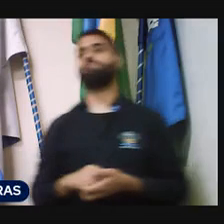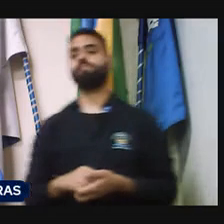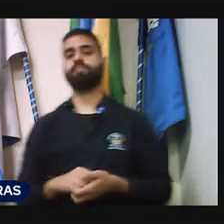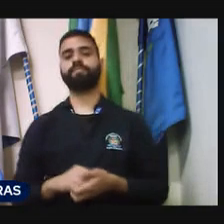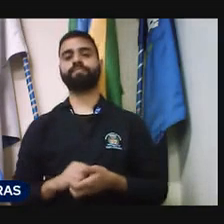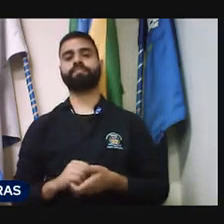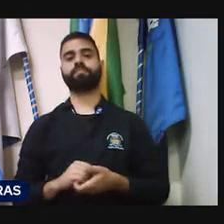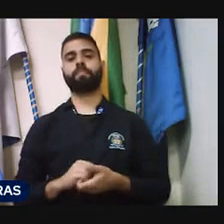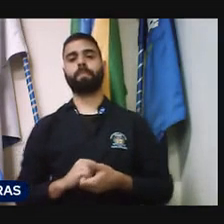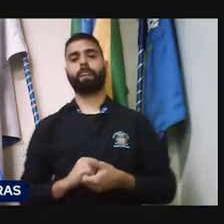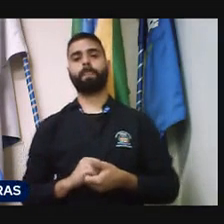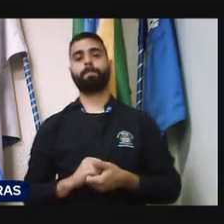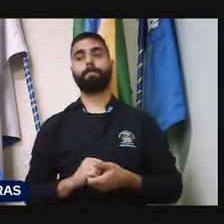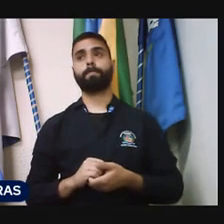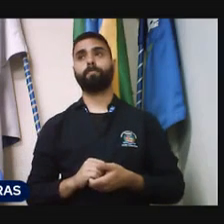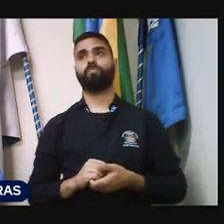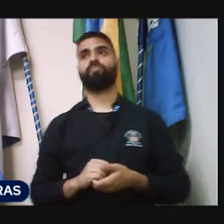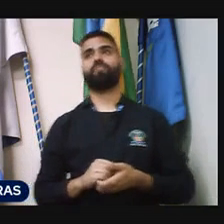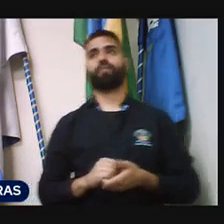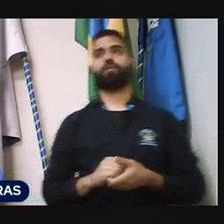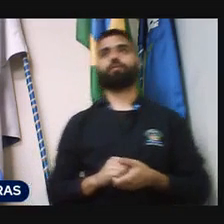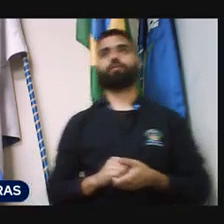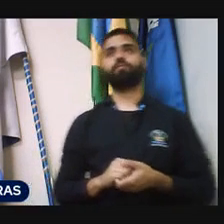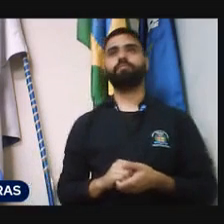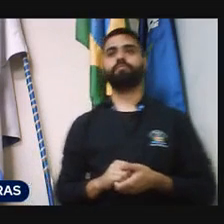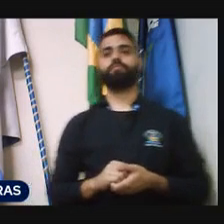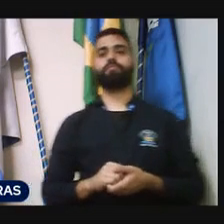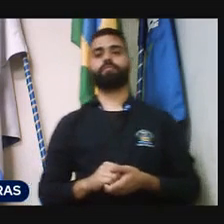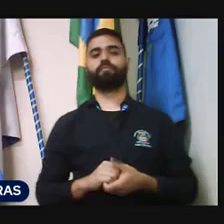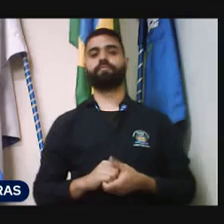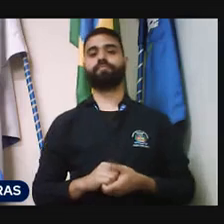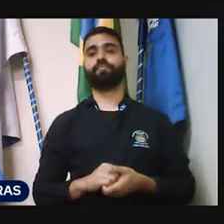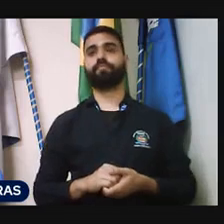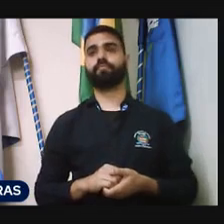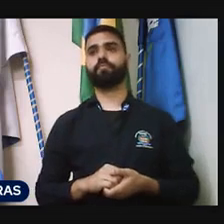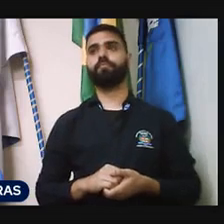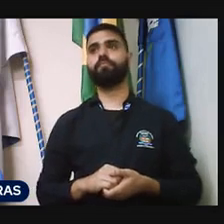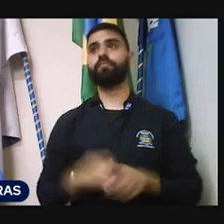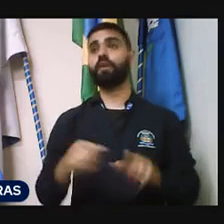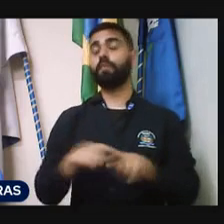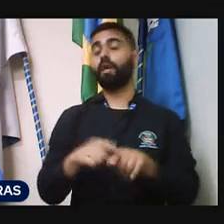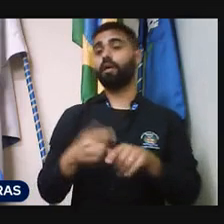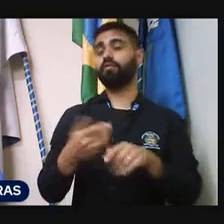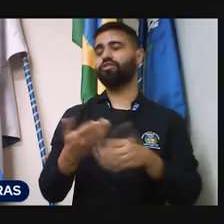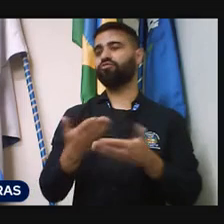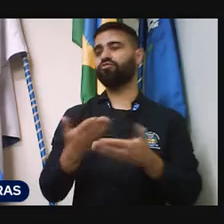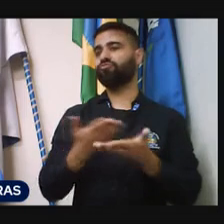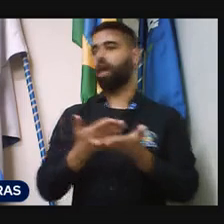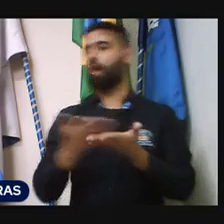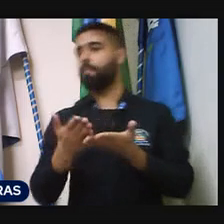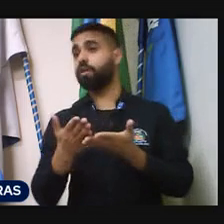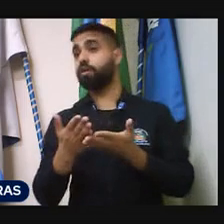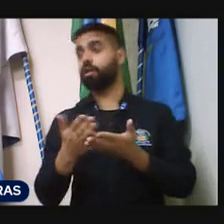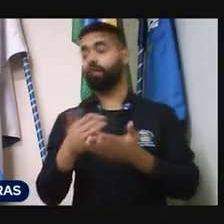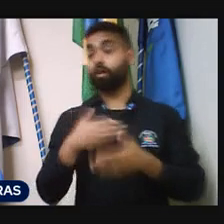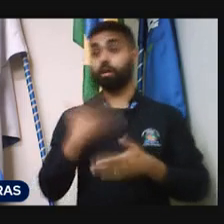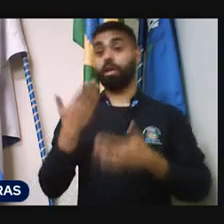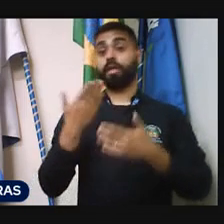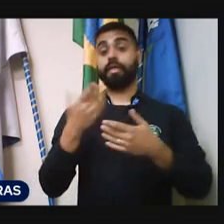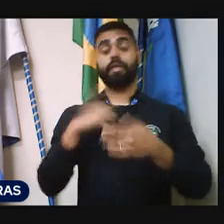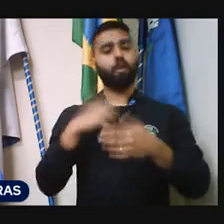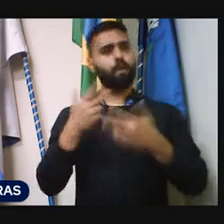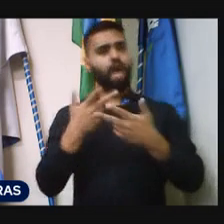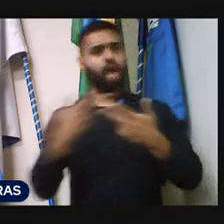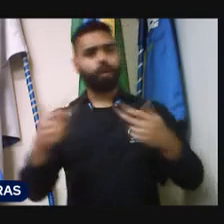inclusive quando começou a sugestão é muito ainda ficou muito assustado com tanta coisa para se fazer